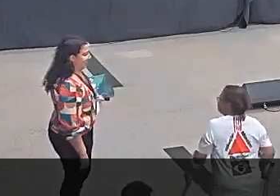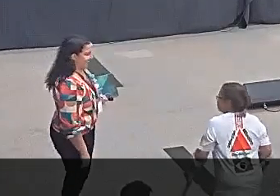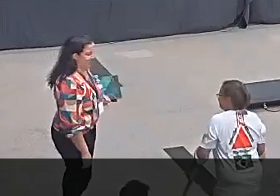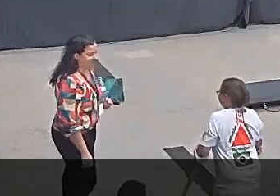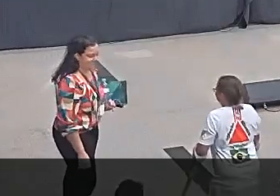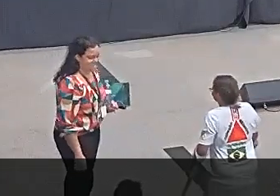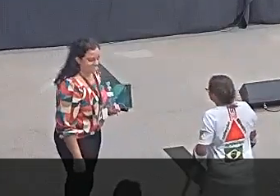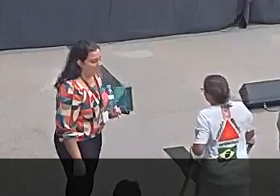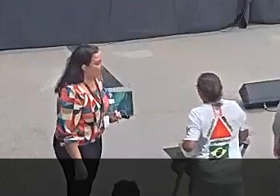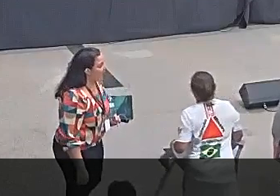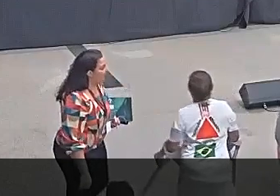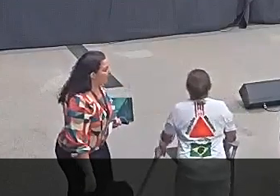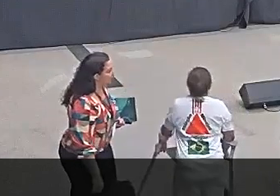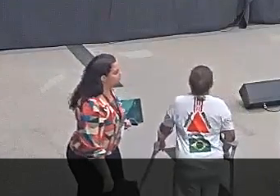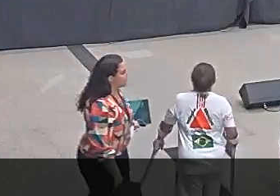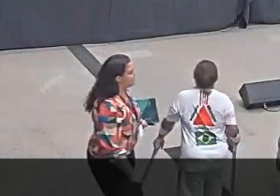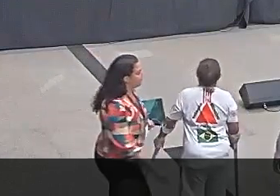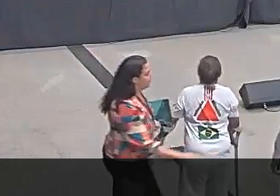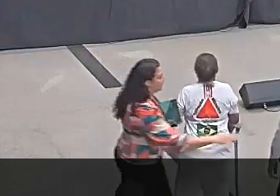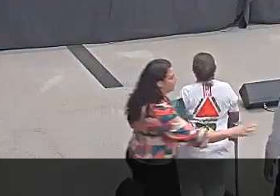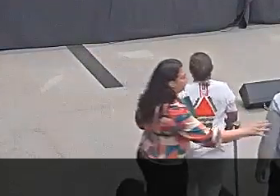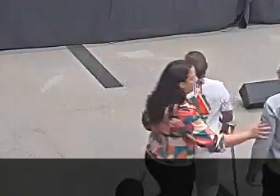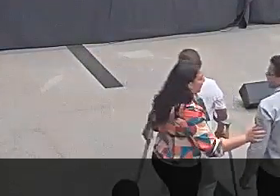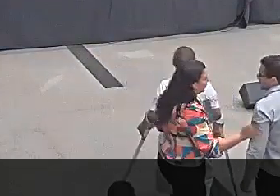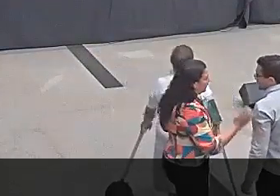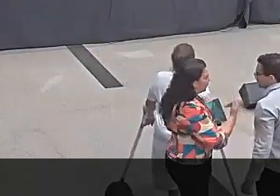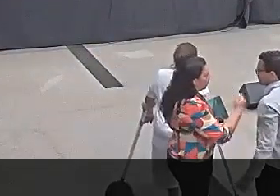executiva. Gente, é Associação Mineira do Direito.